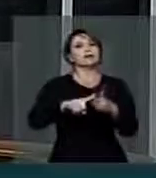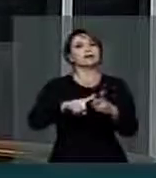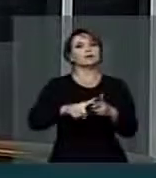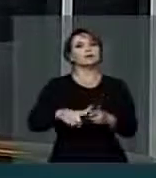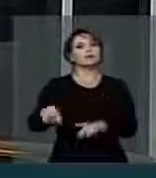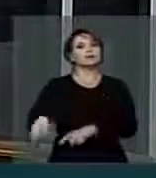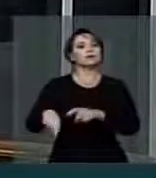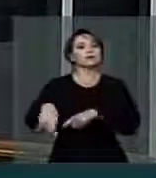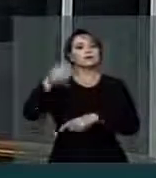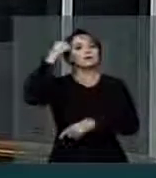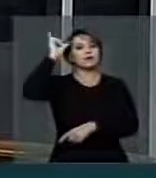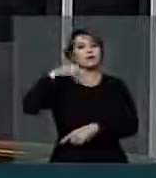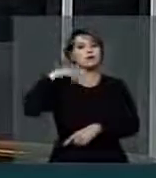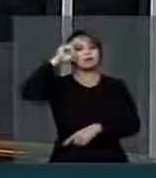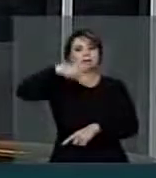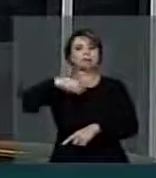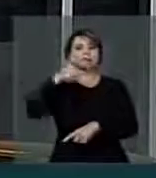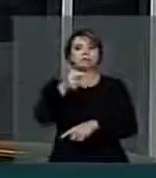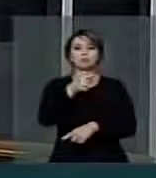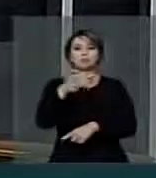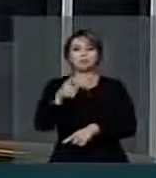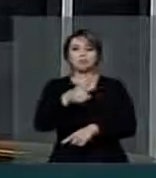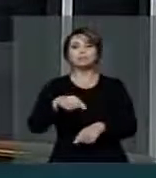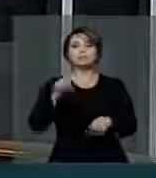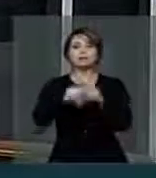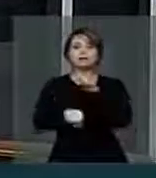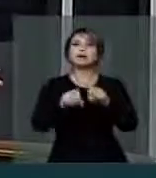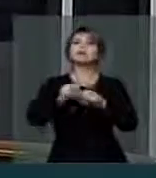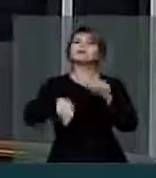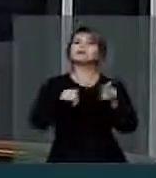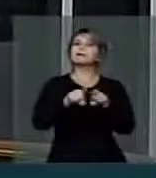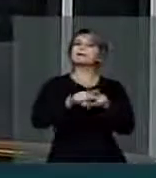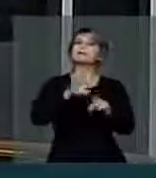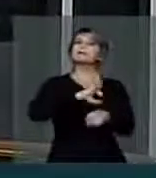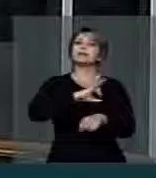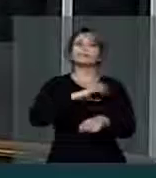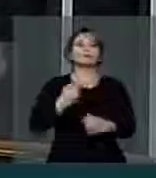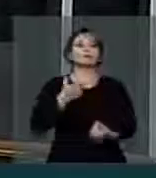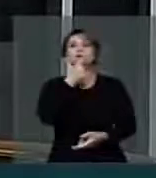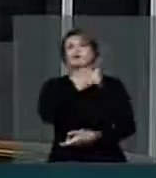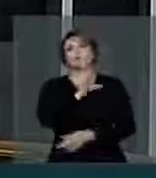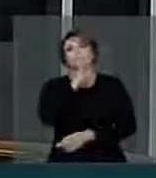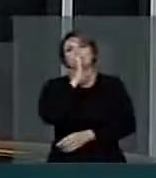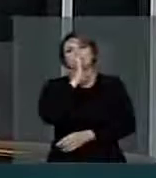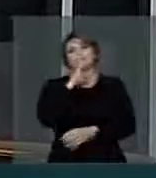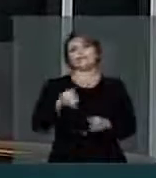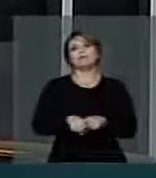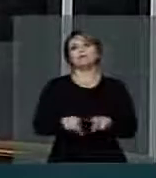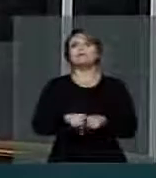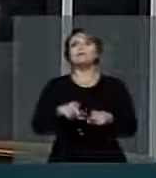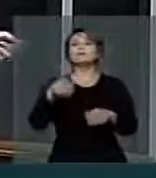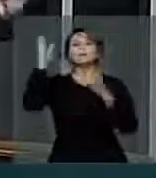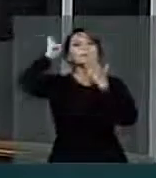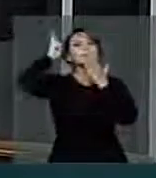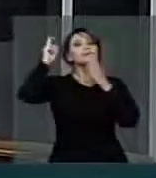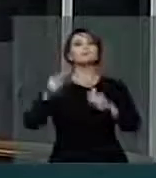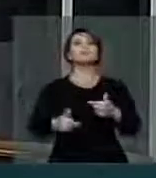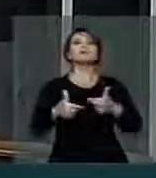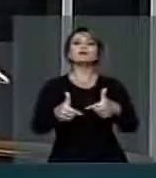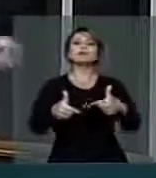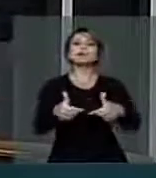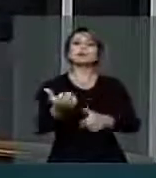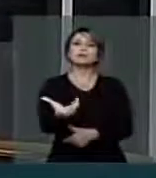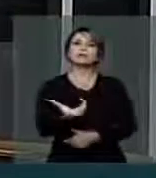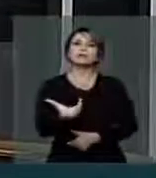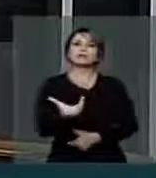ficar calado diante de mais uma violência contra os povos indígenas que lutam para ter os seus